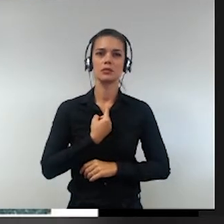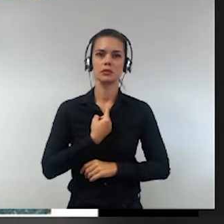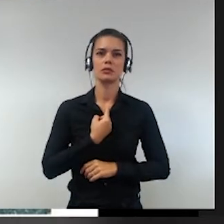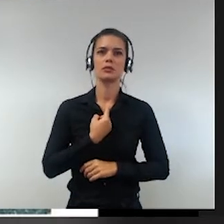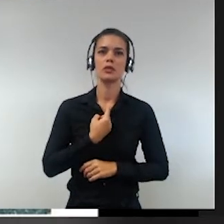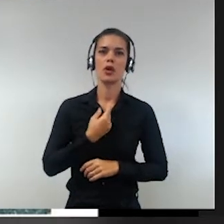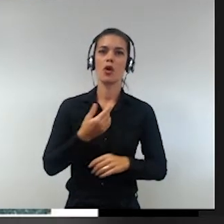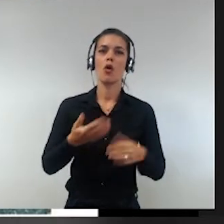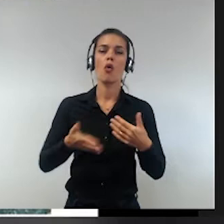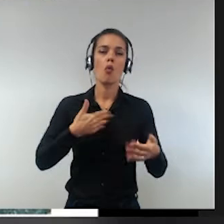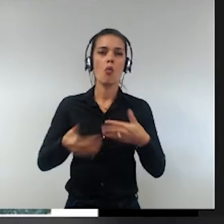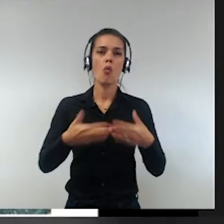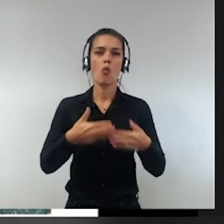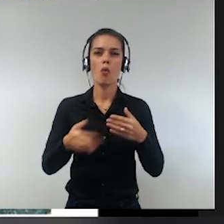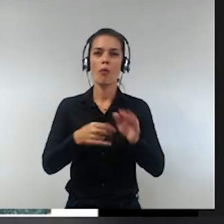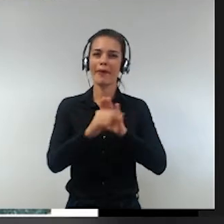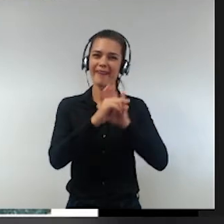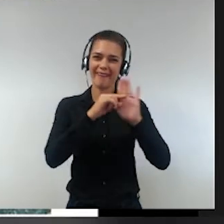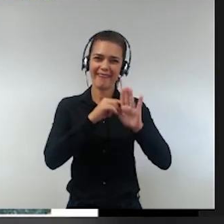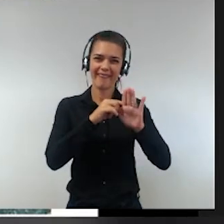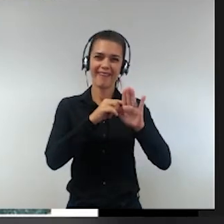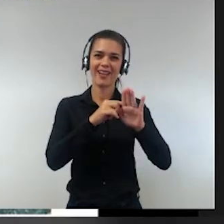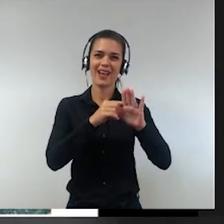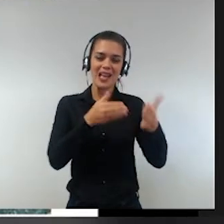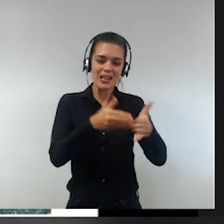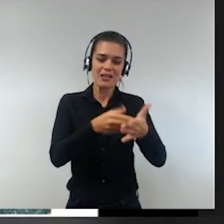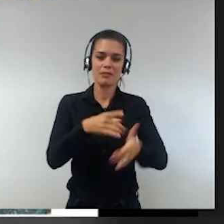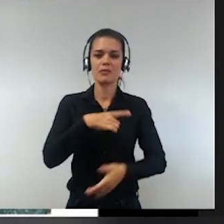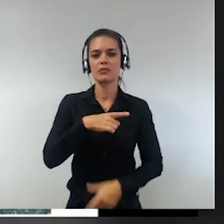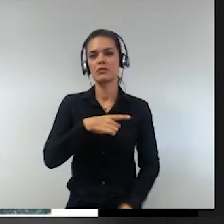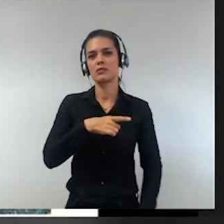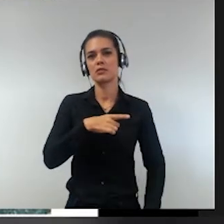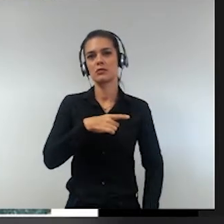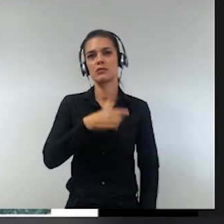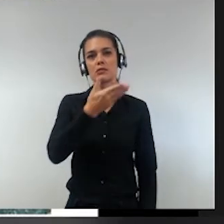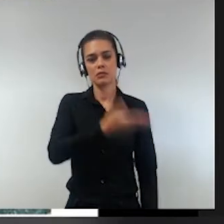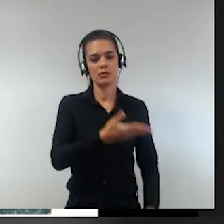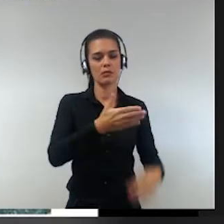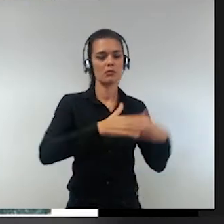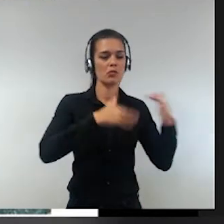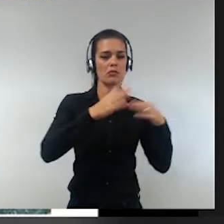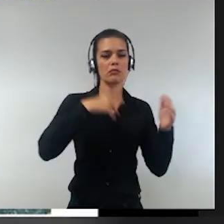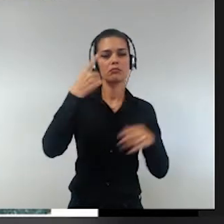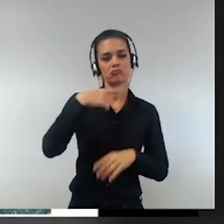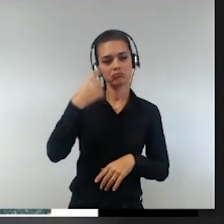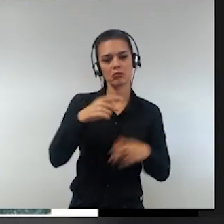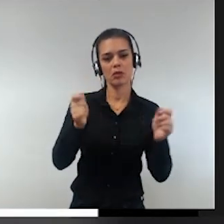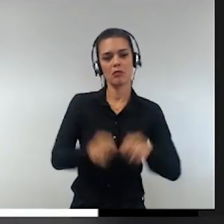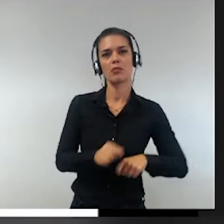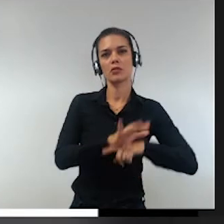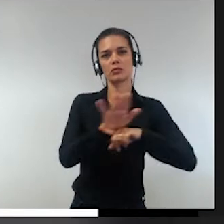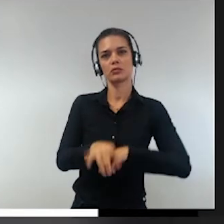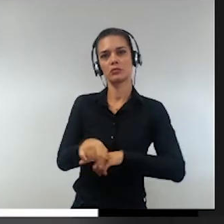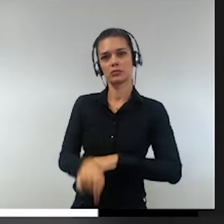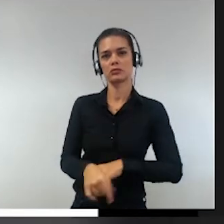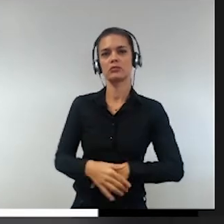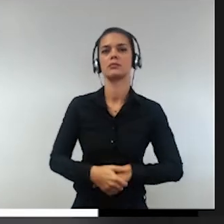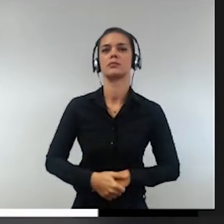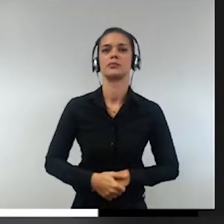cláusula restritiva com esse respeito é uma demanda para o colega advogado, né, originário aqui, inclusive, nesse nosso